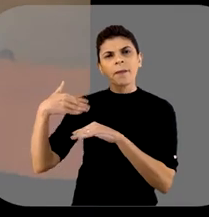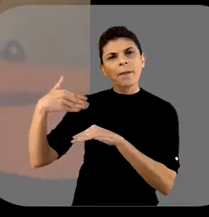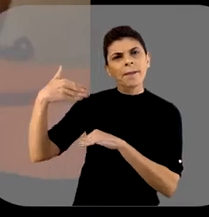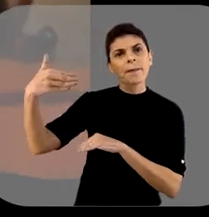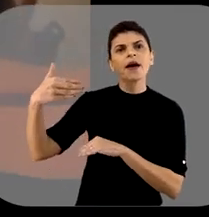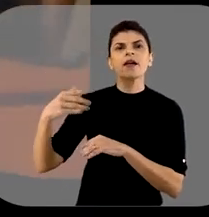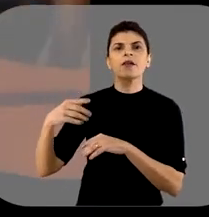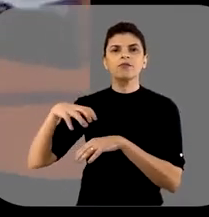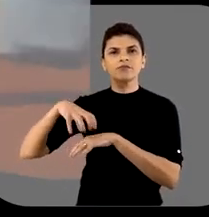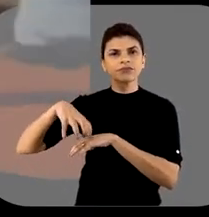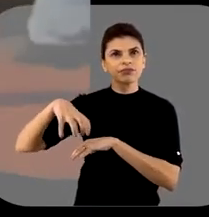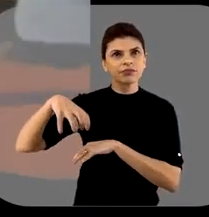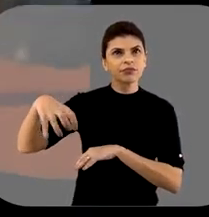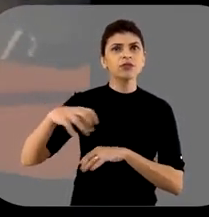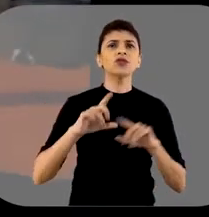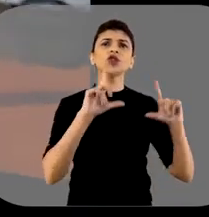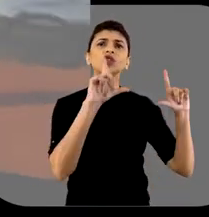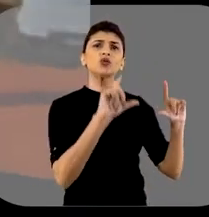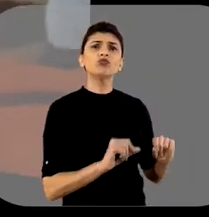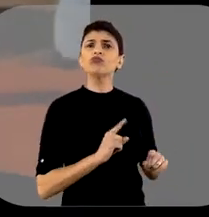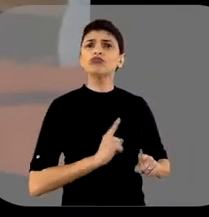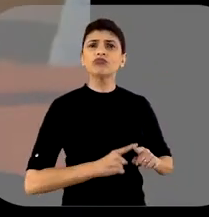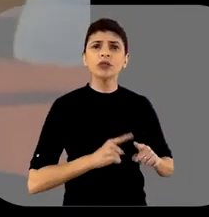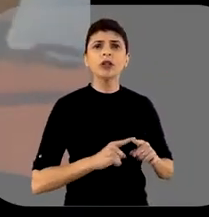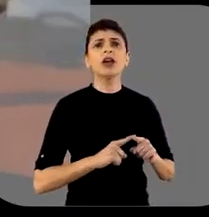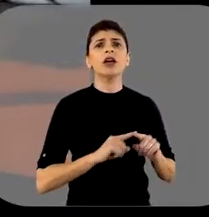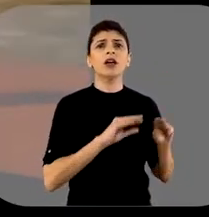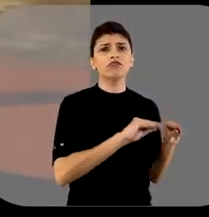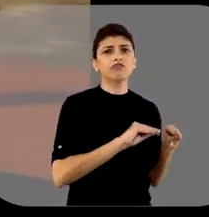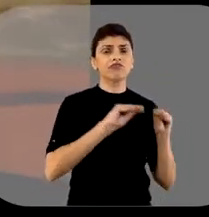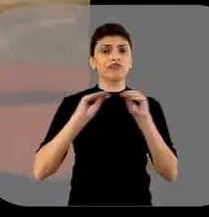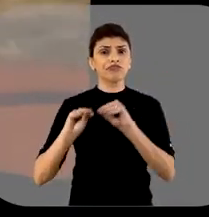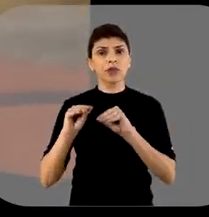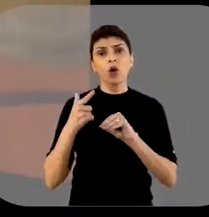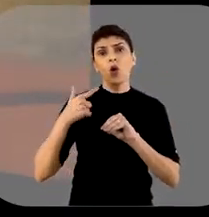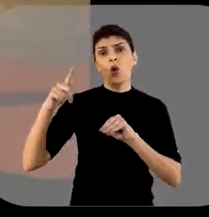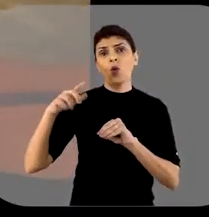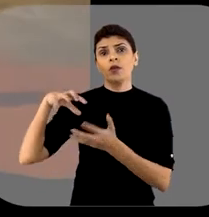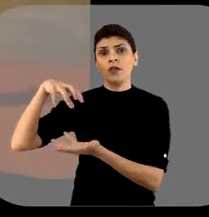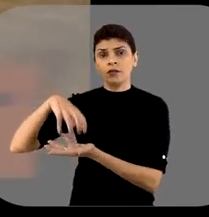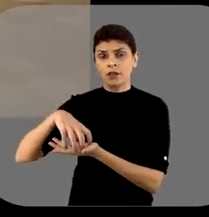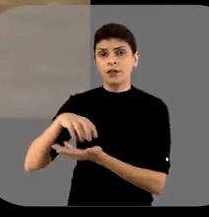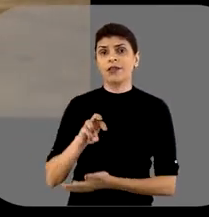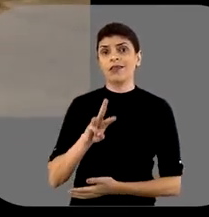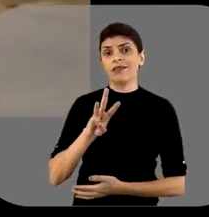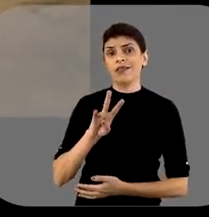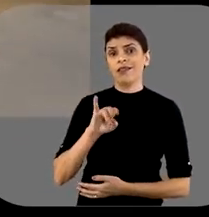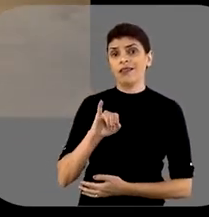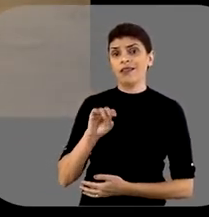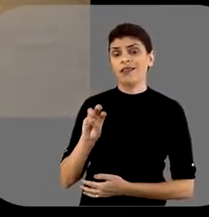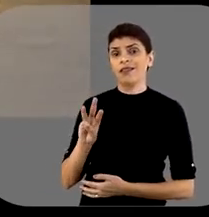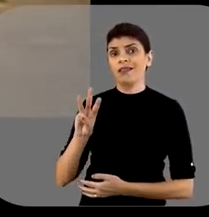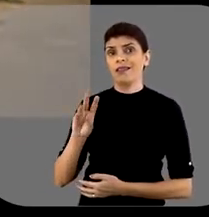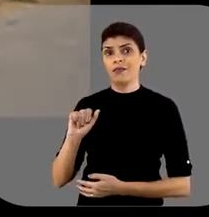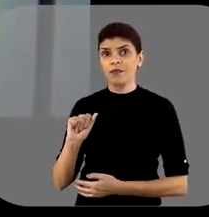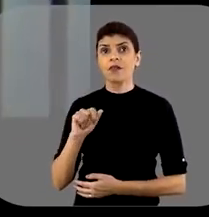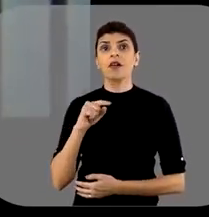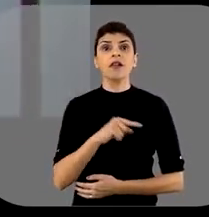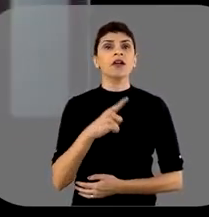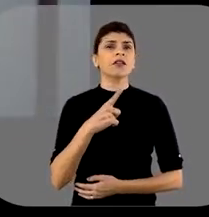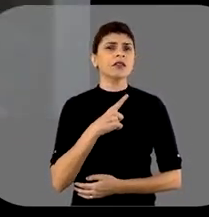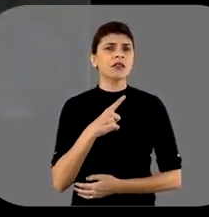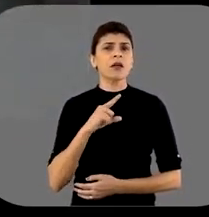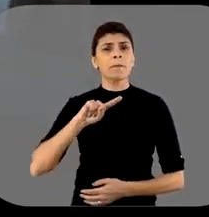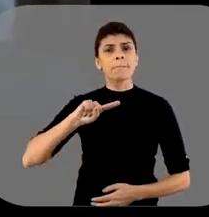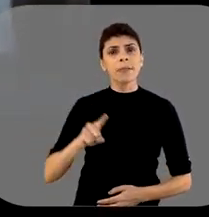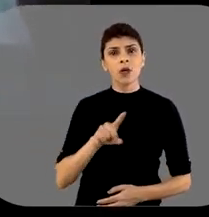também. Uhum. Diminuiu porque diminuiu aqui. Mudaram para outra aldeia. Sim, mudaram. Agora tem 1.500 e